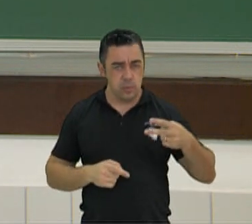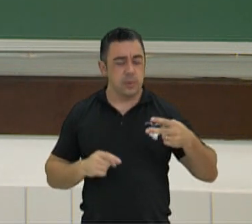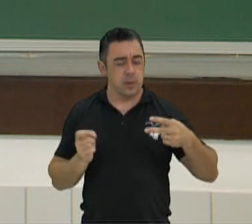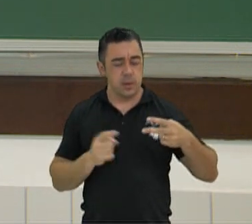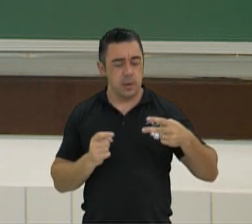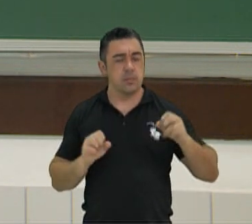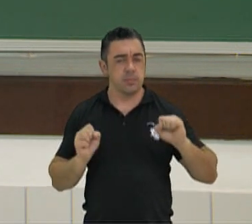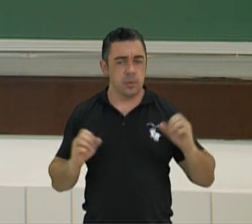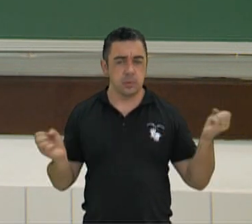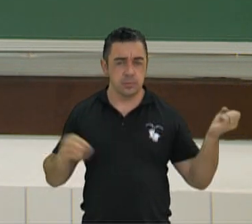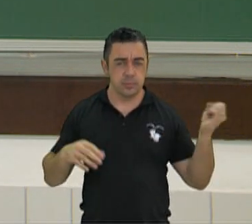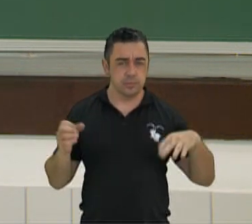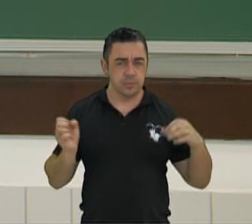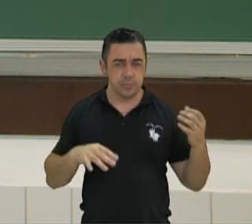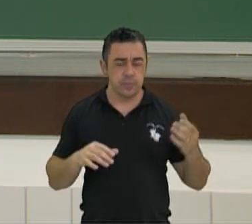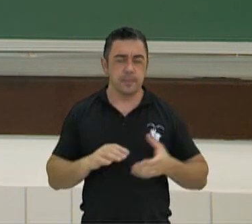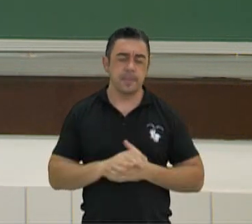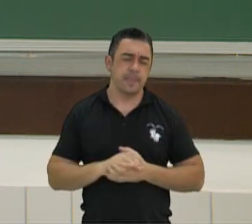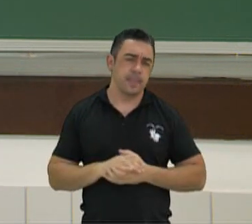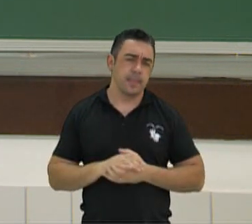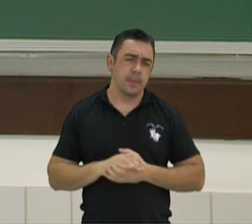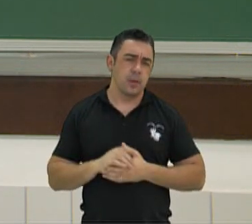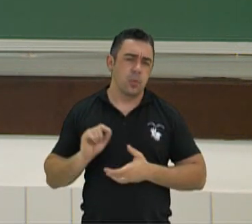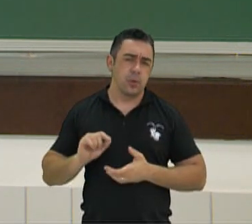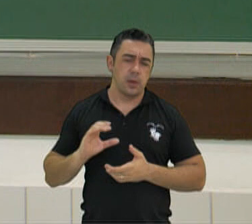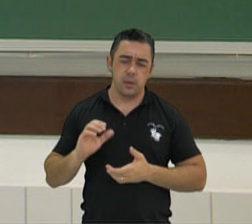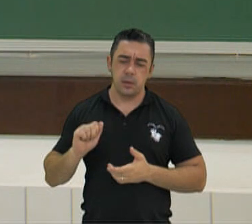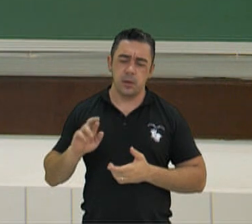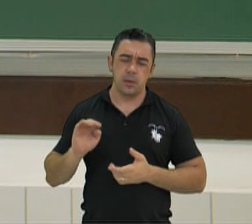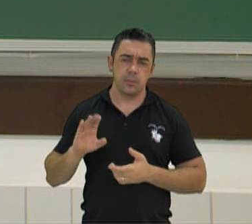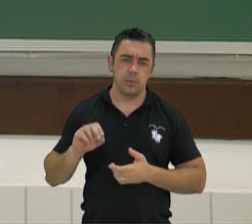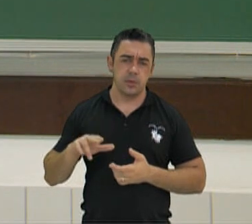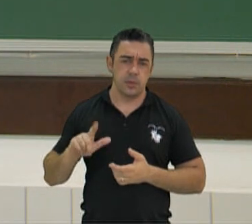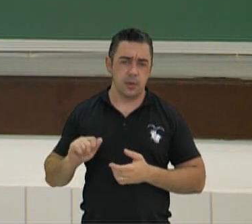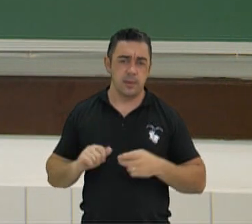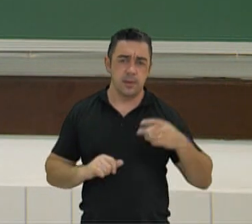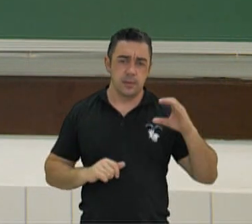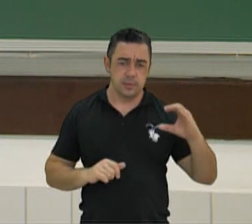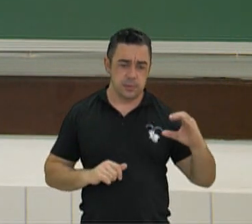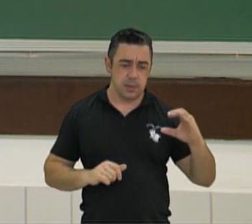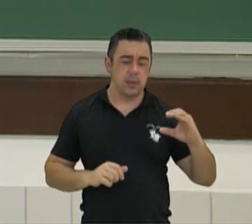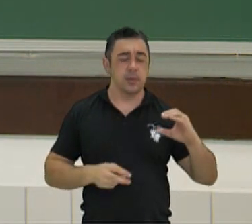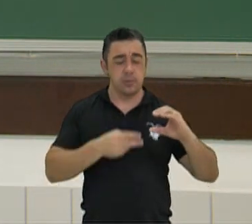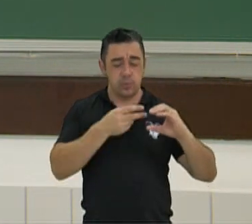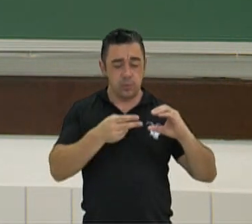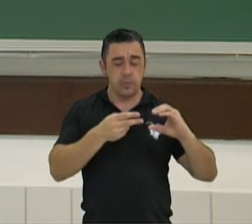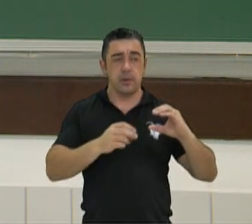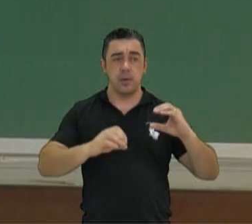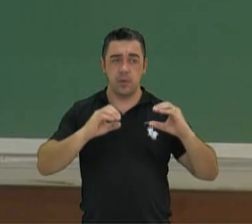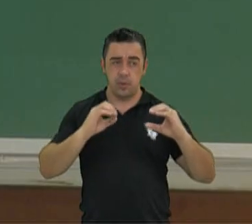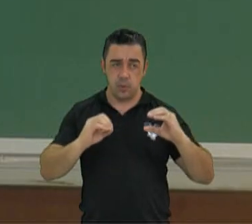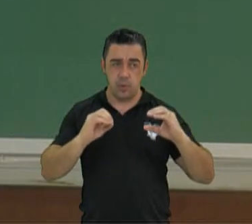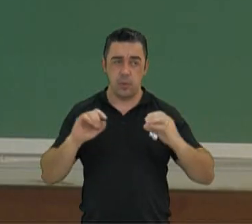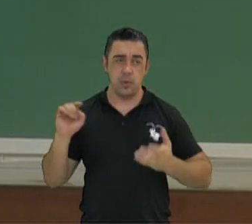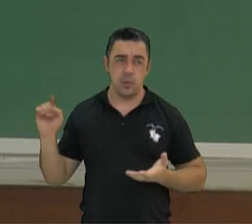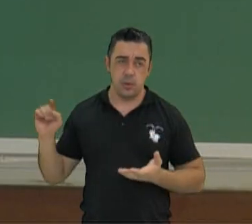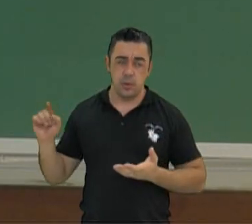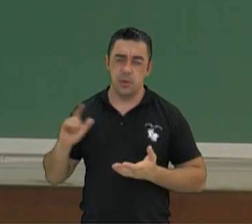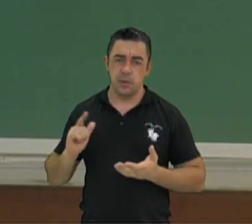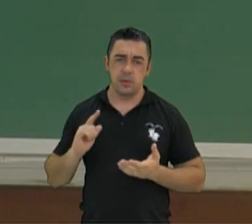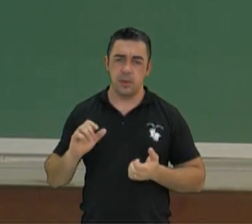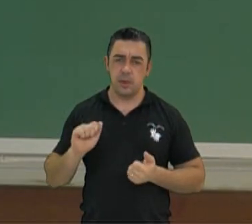sofrer adição. Sabemos, a carbonila, que é o grupo C-O, ela está presente nos aldeídos,